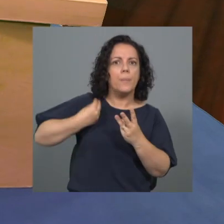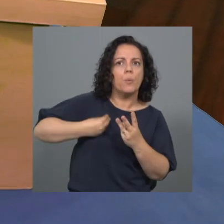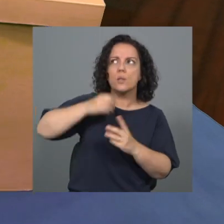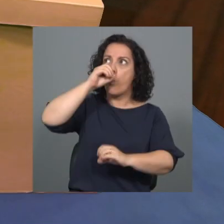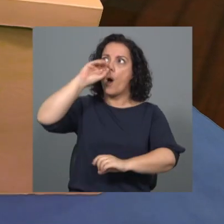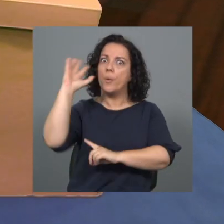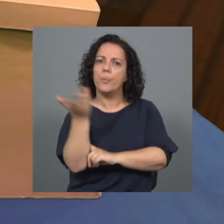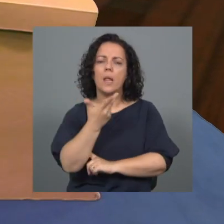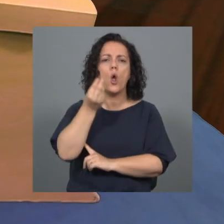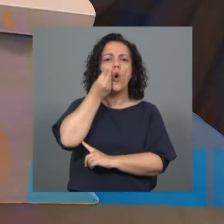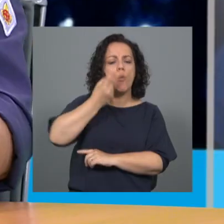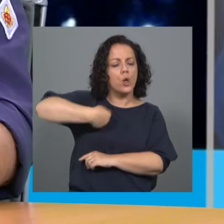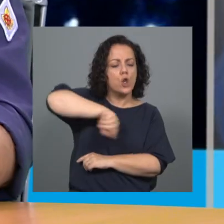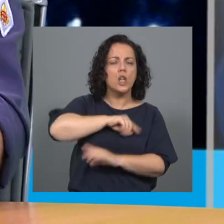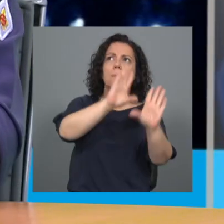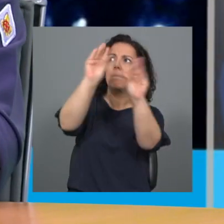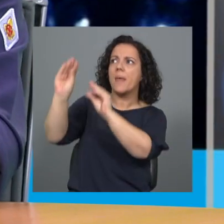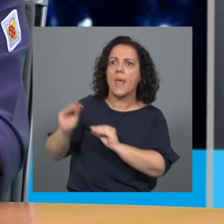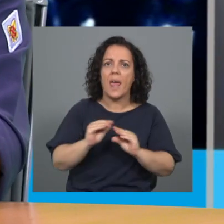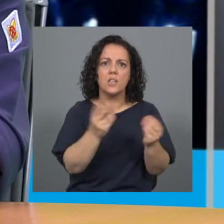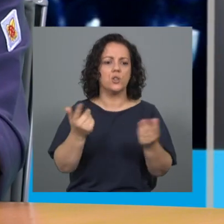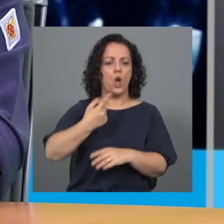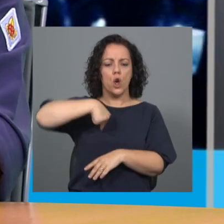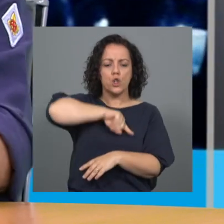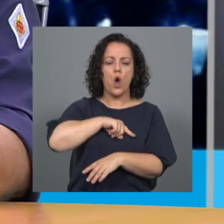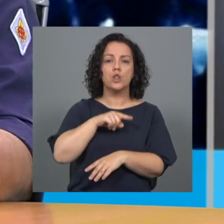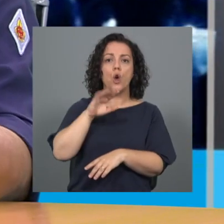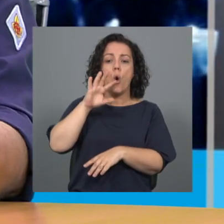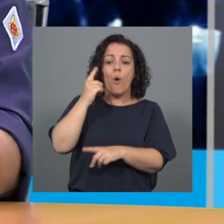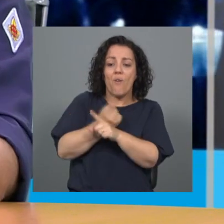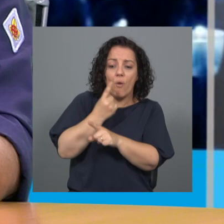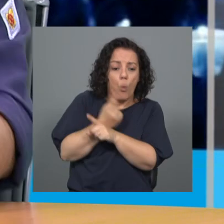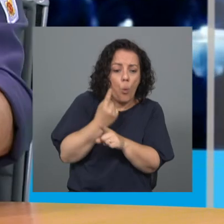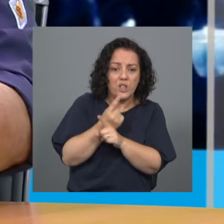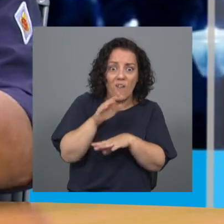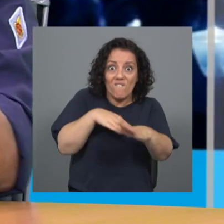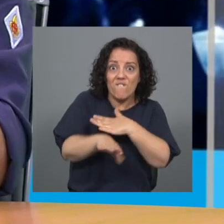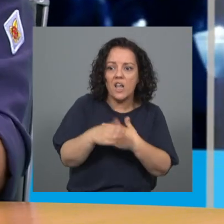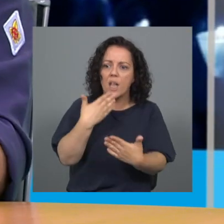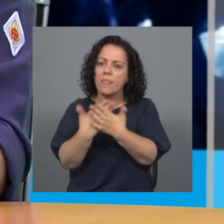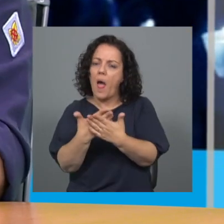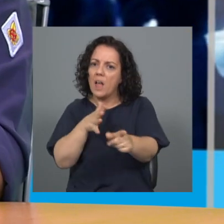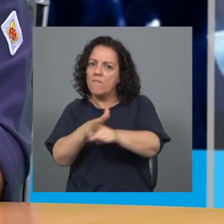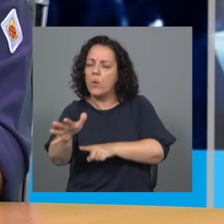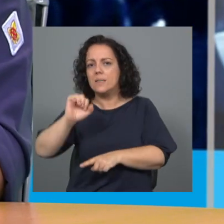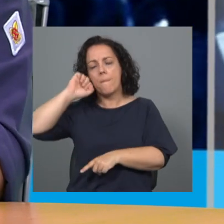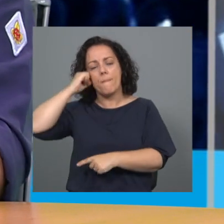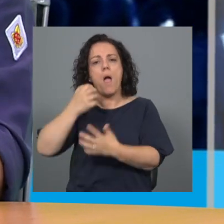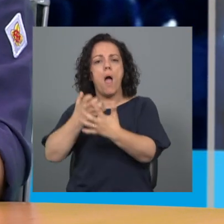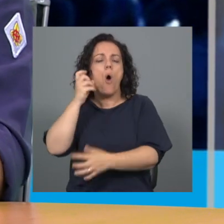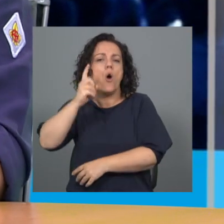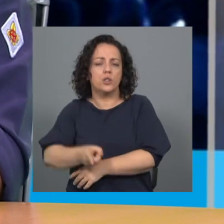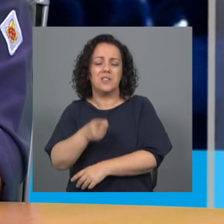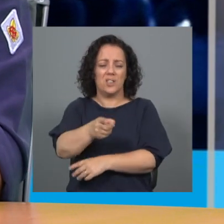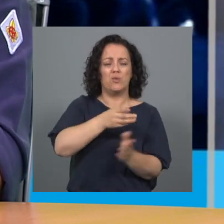nós interagimos com a natureza, aquilo que nós causamos como impacto a cada momento, esta necessidade permanente que hoje em dia é transversal à